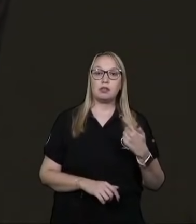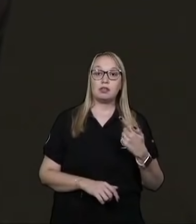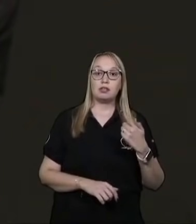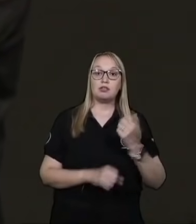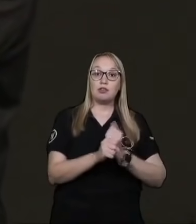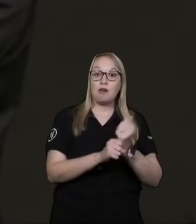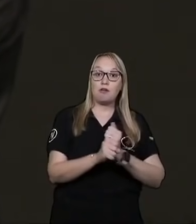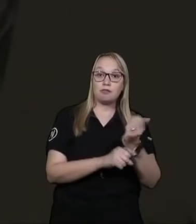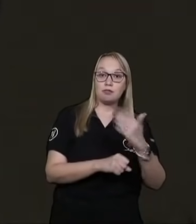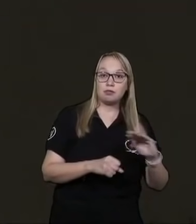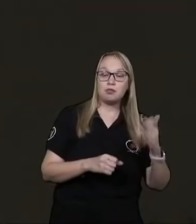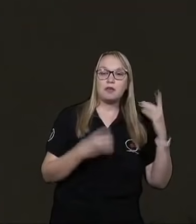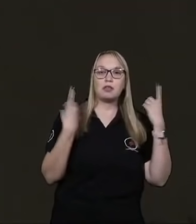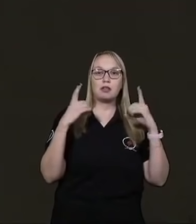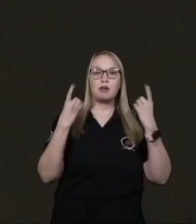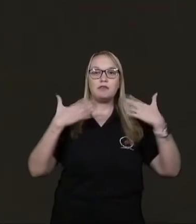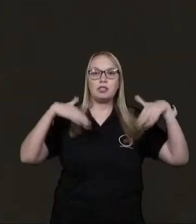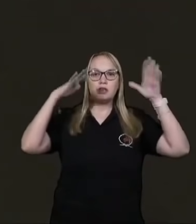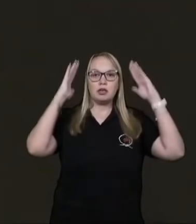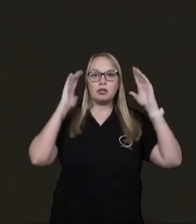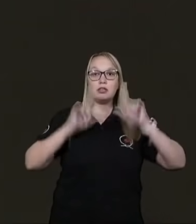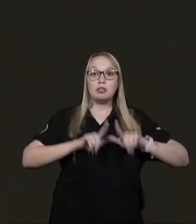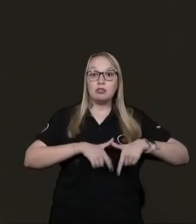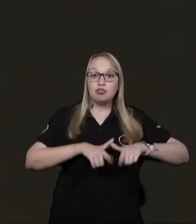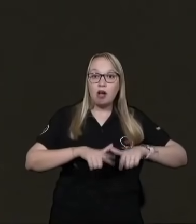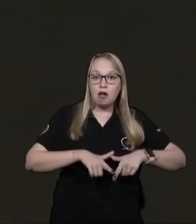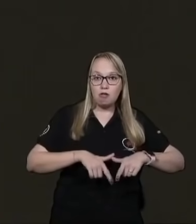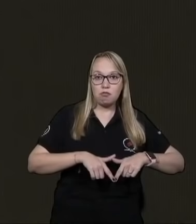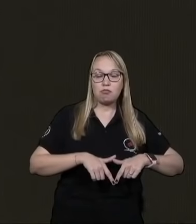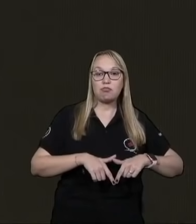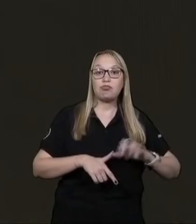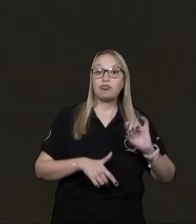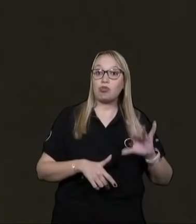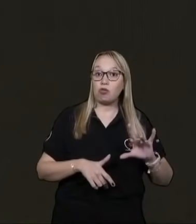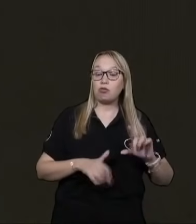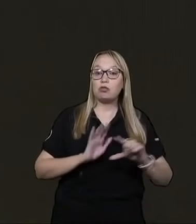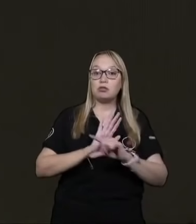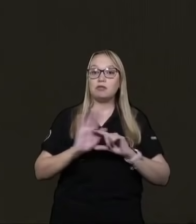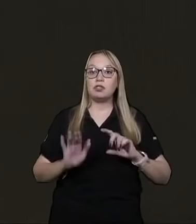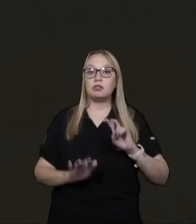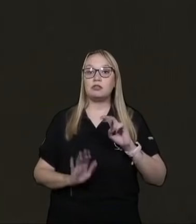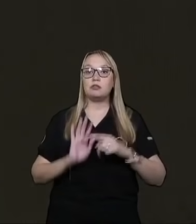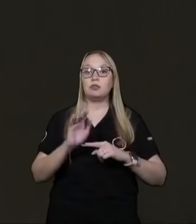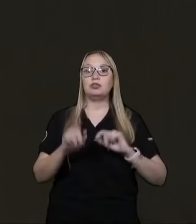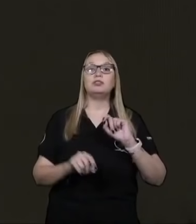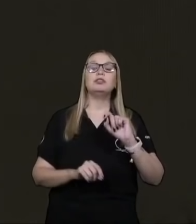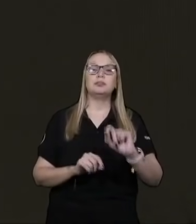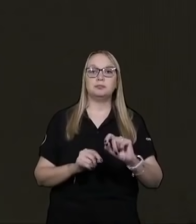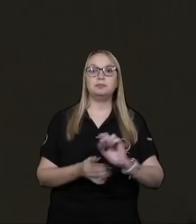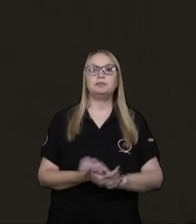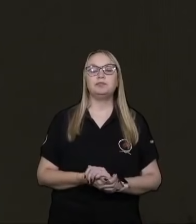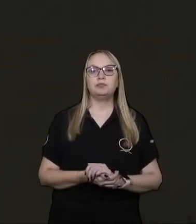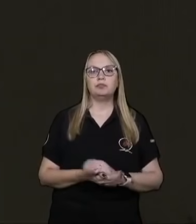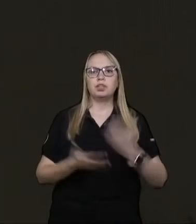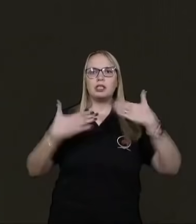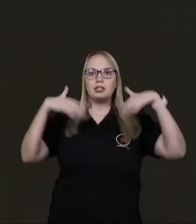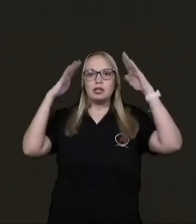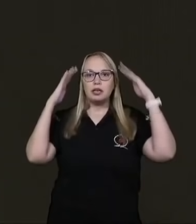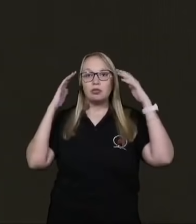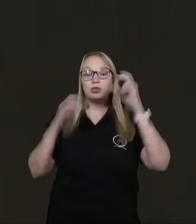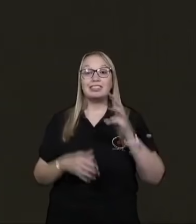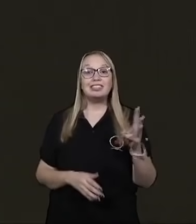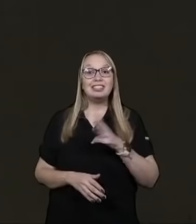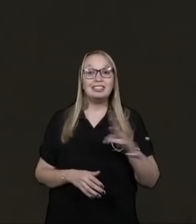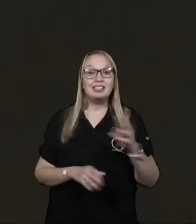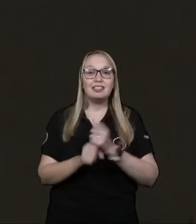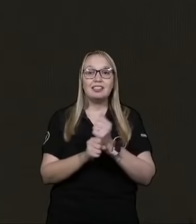anos e meio Davi foi rei em Israel o Versículo 5 diz assim e ele reinou trinta